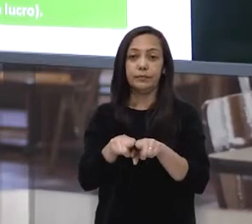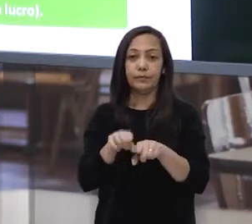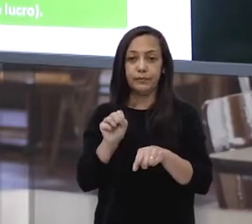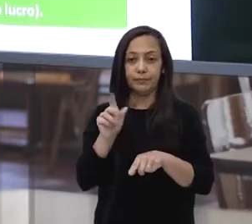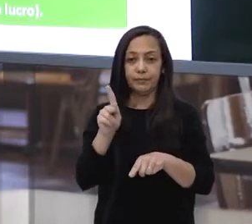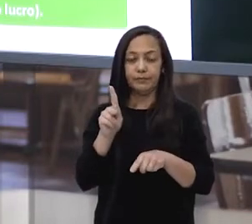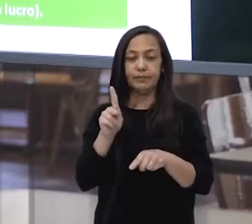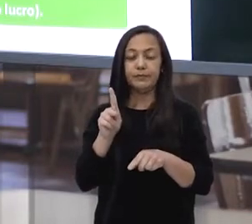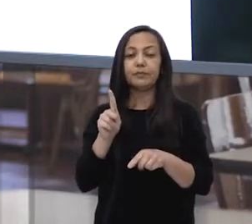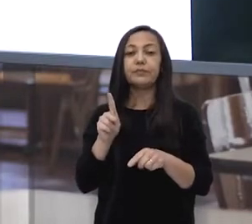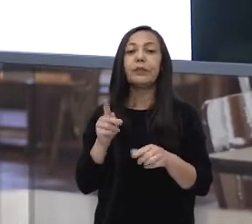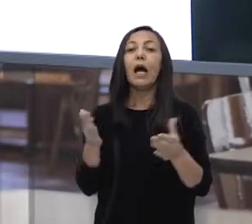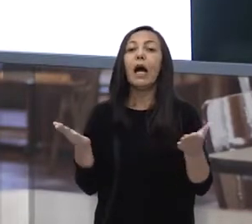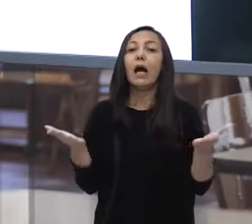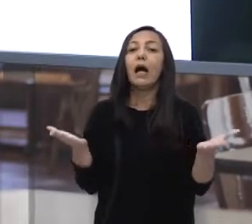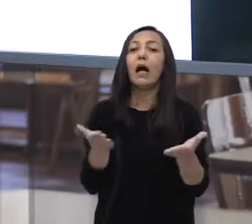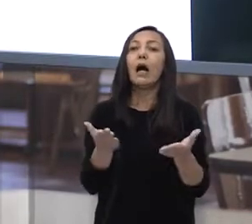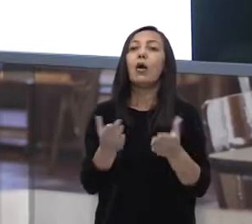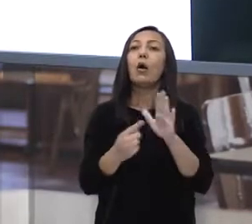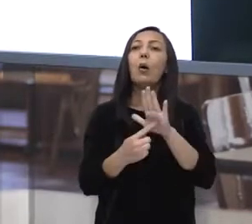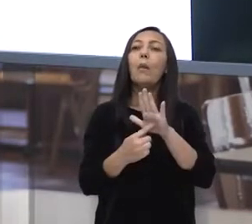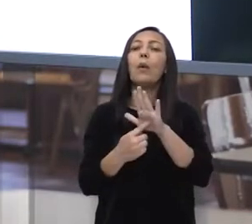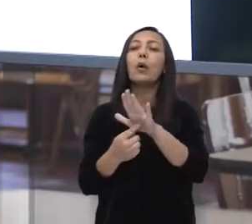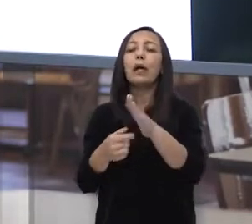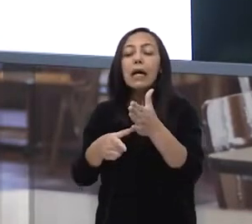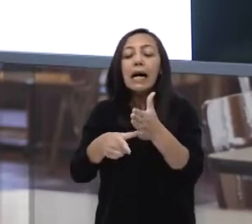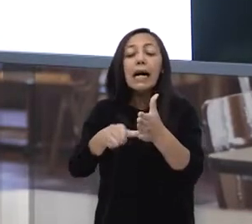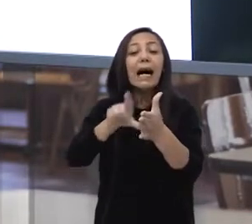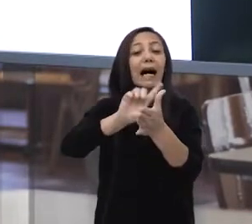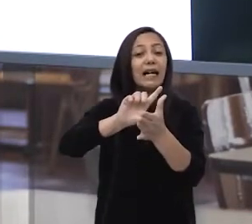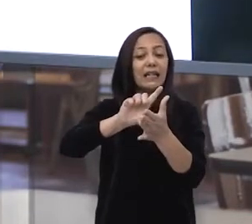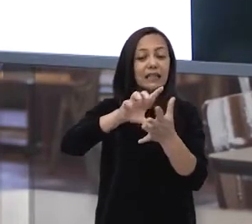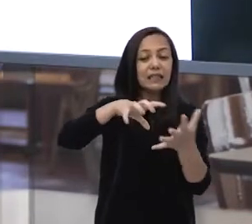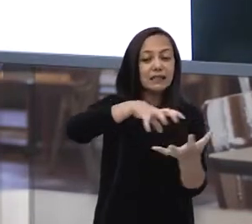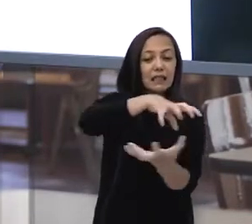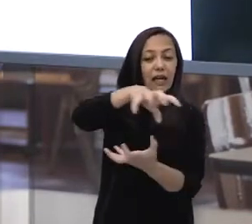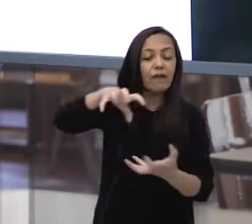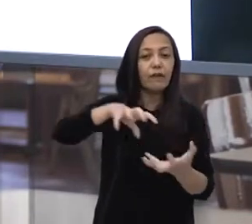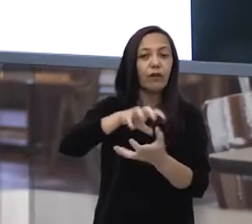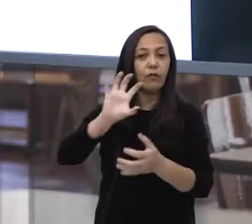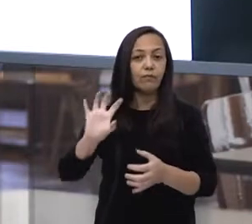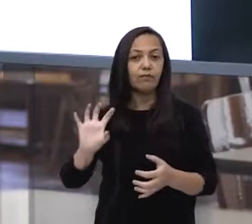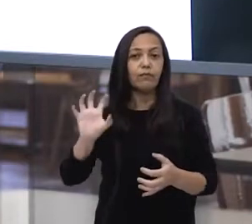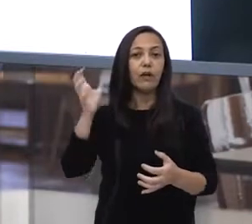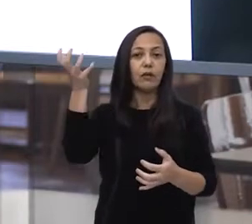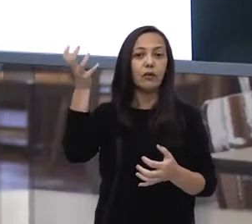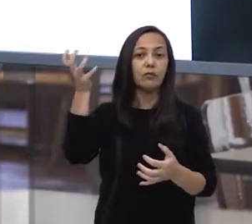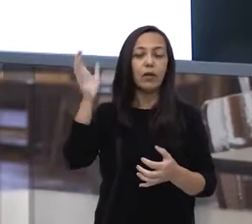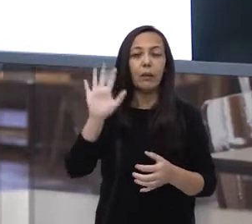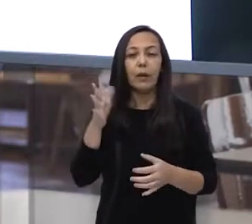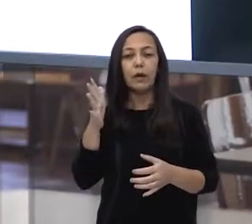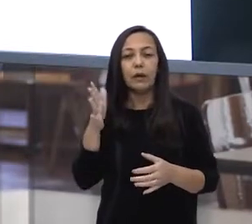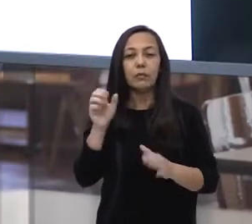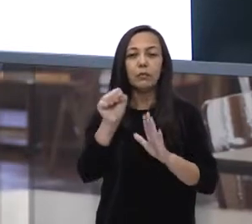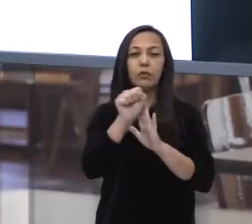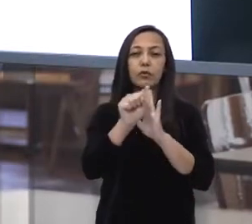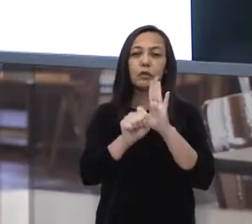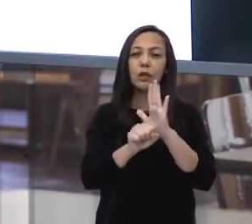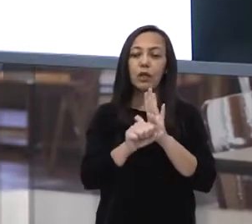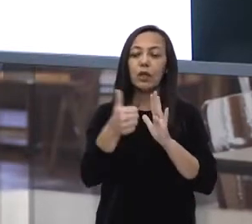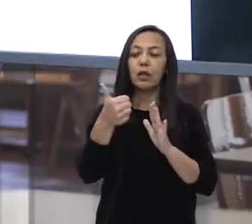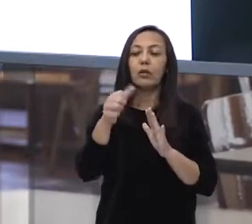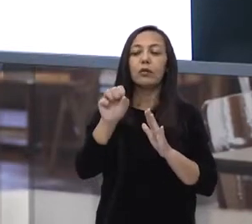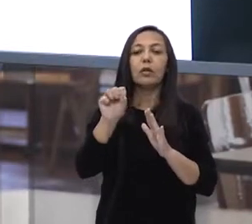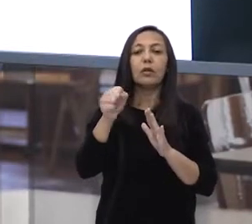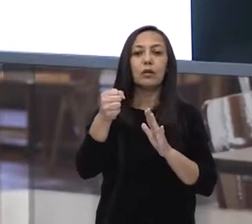ok? Nós vamos ver aí que antes da Revolução, né, até a metade do século